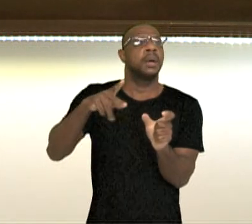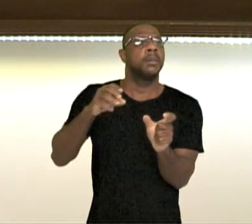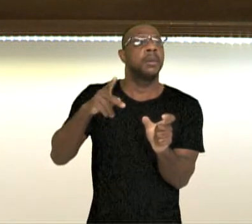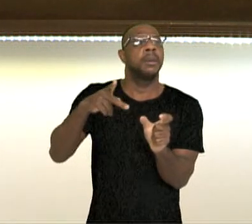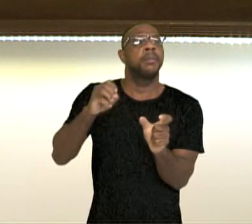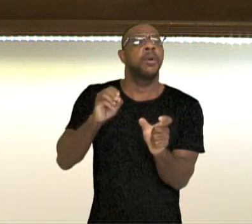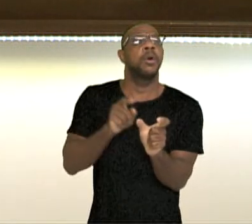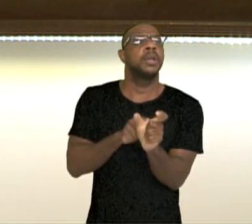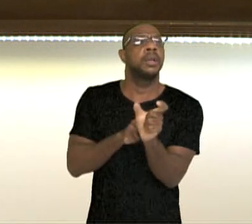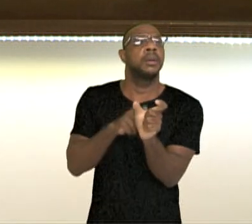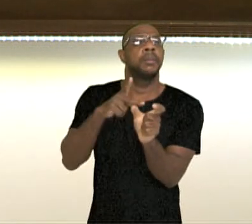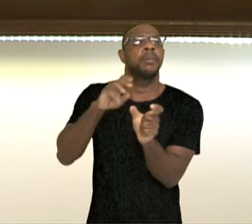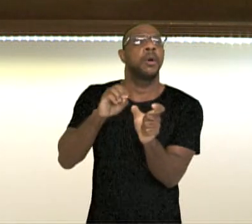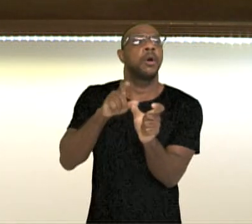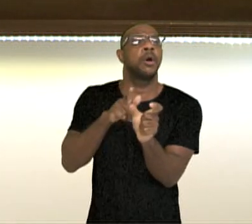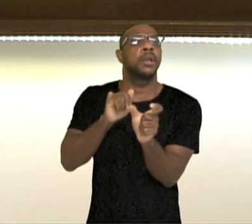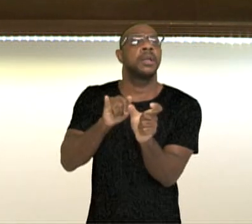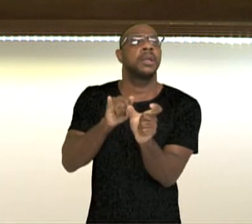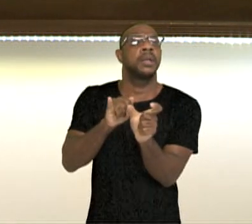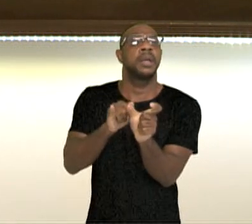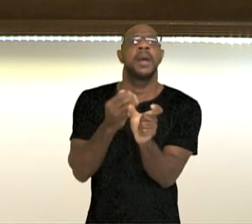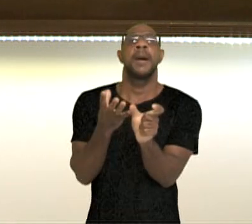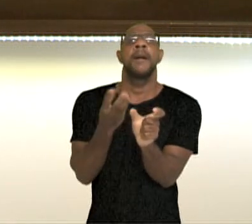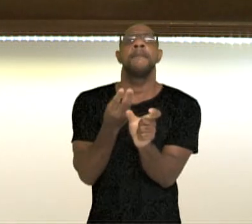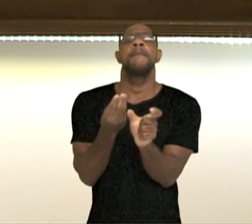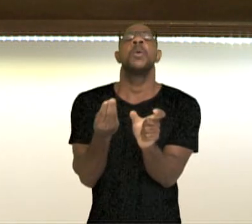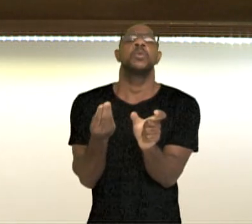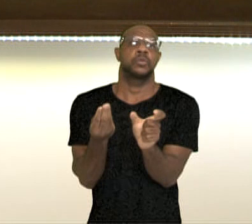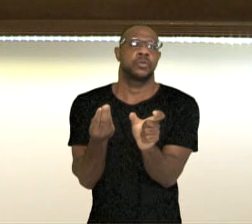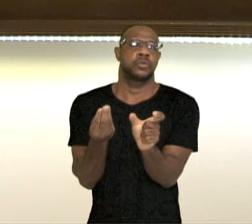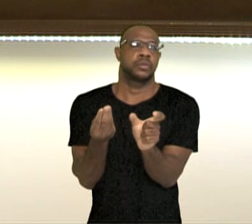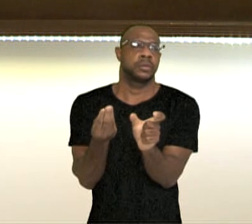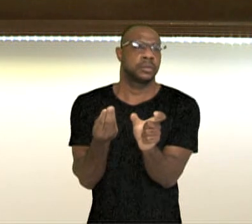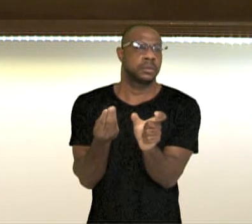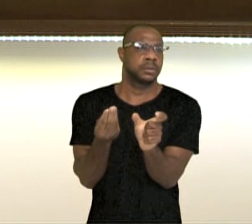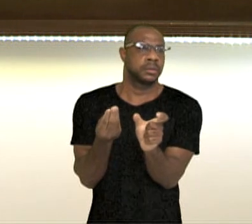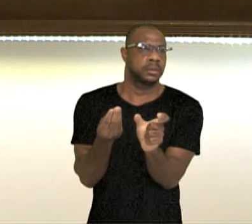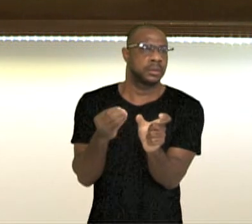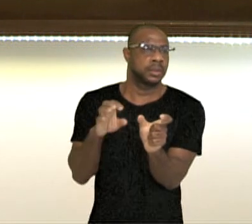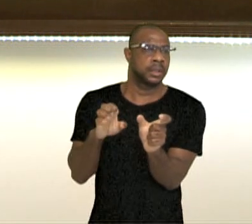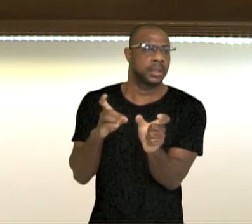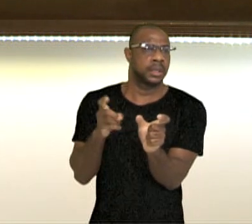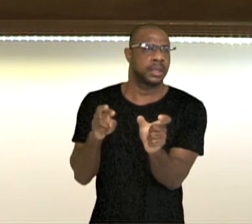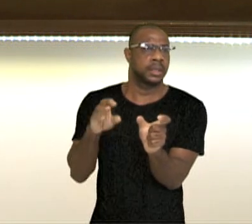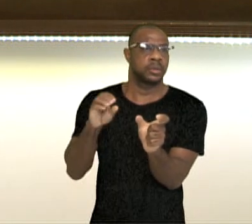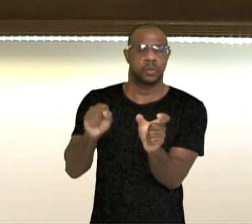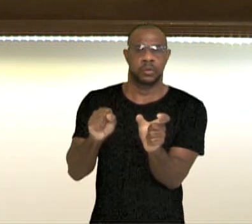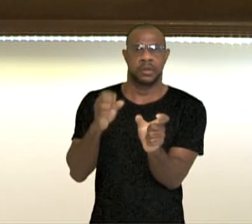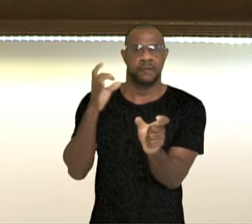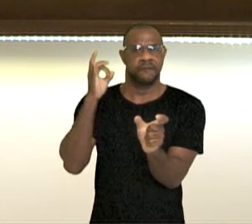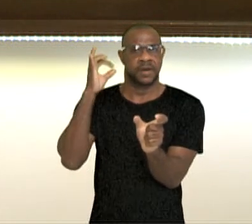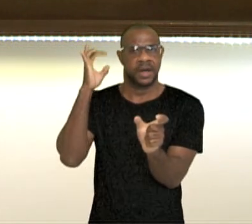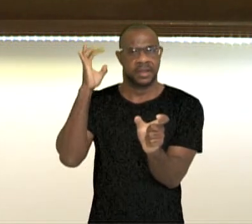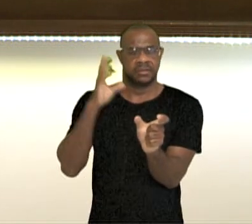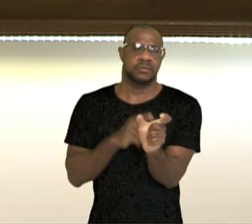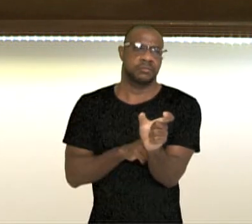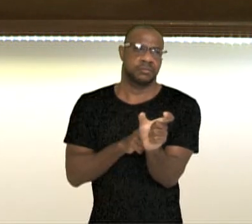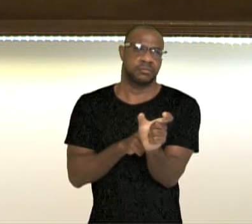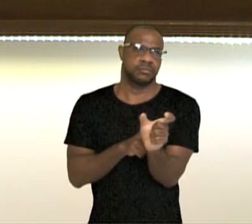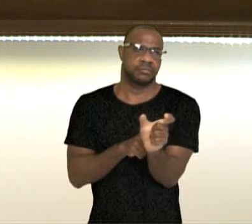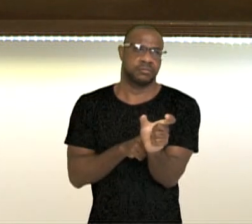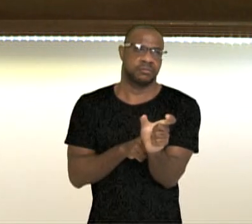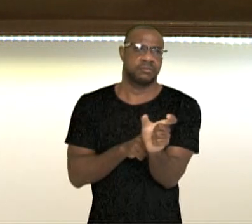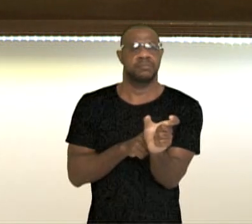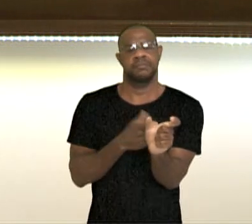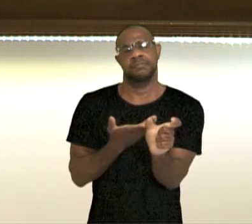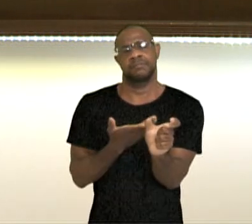esse prefixo poli, quer dizer muitos. E edro significa face, então muitas faces.